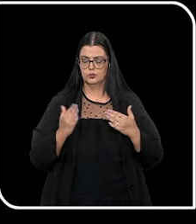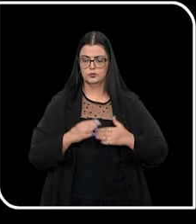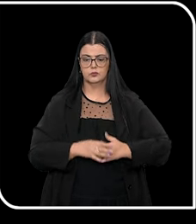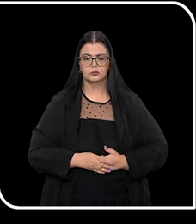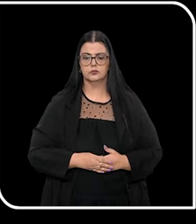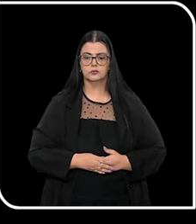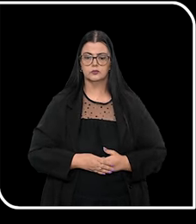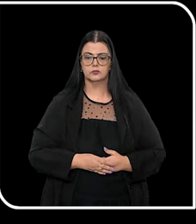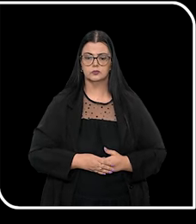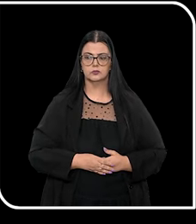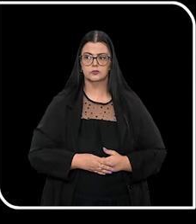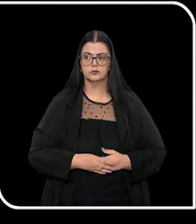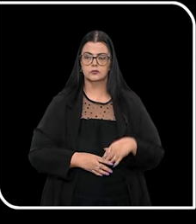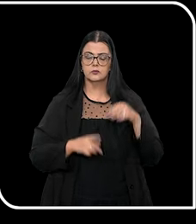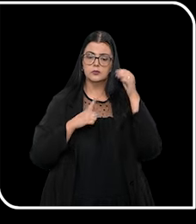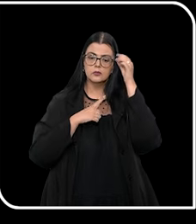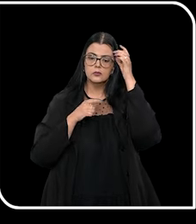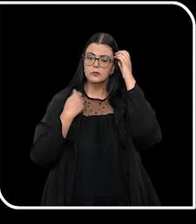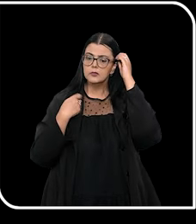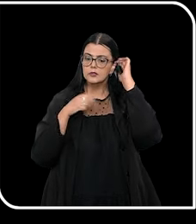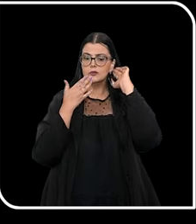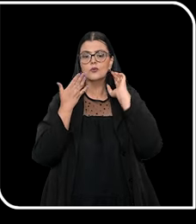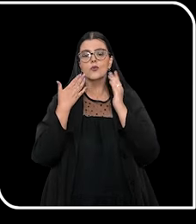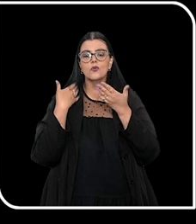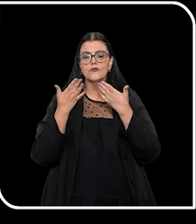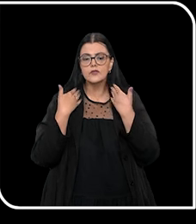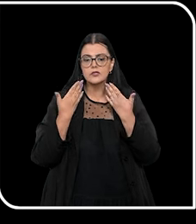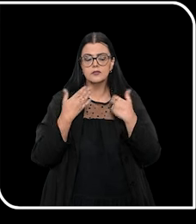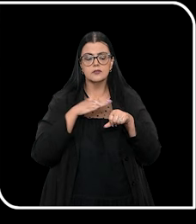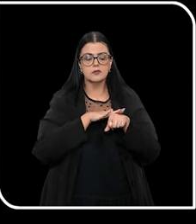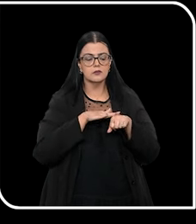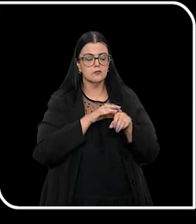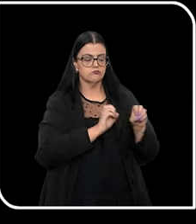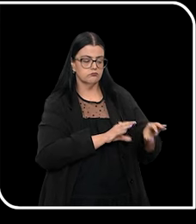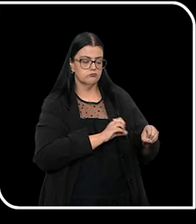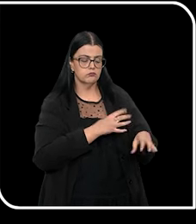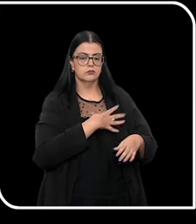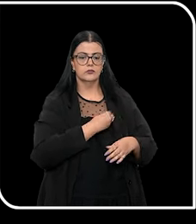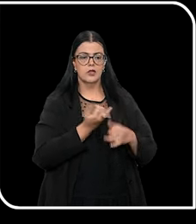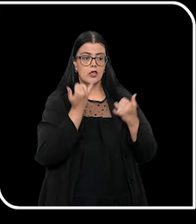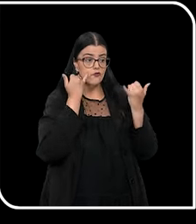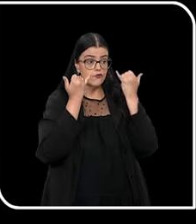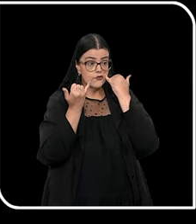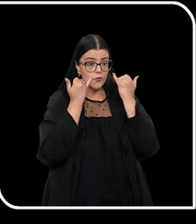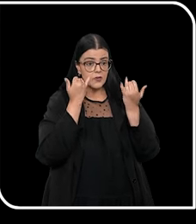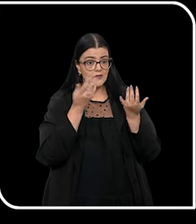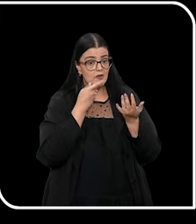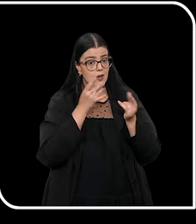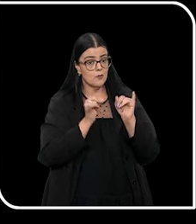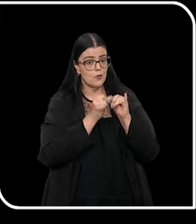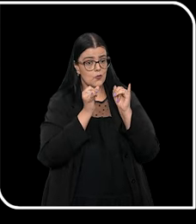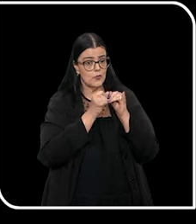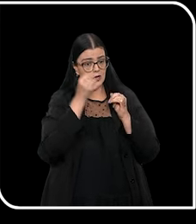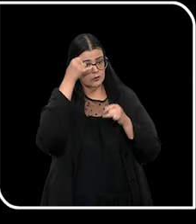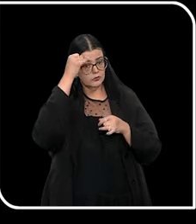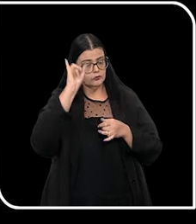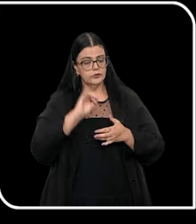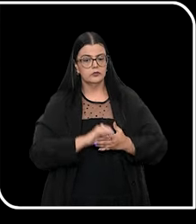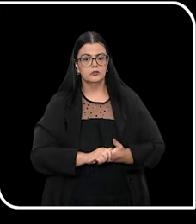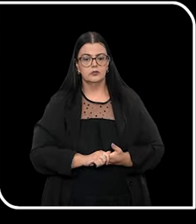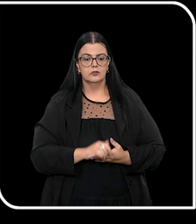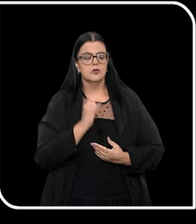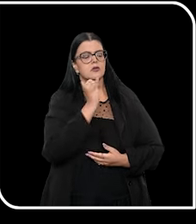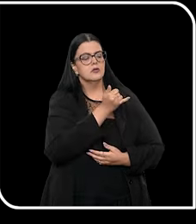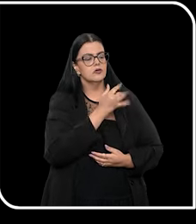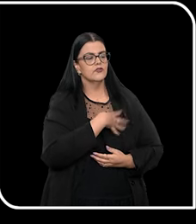para todos a gente precisa conversar com os nossos filhos para isso a gente precisa se informar pra gente não falar bobagem